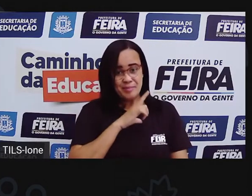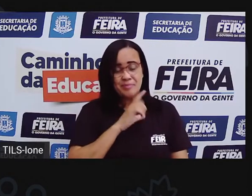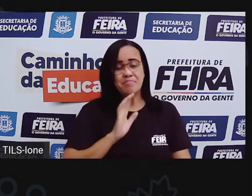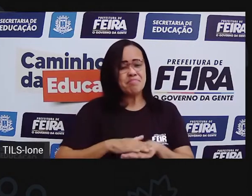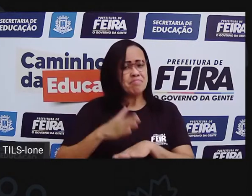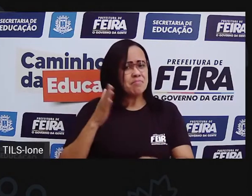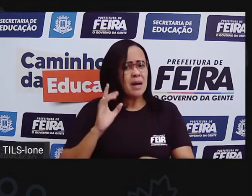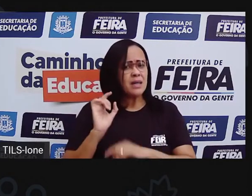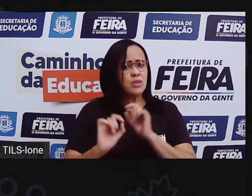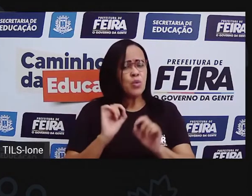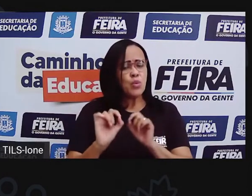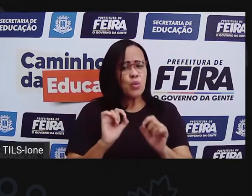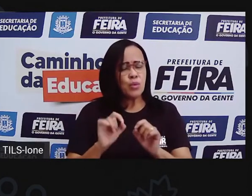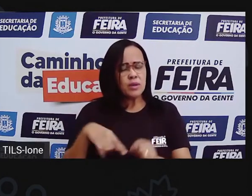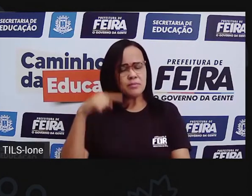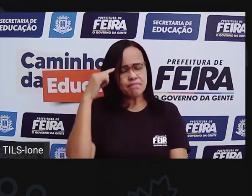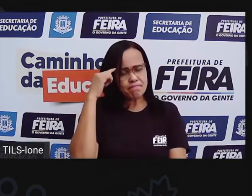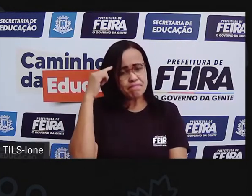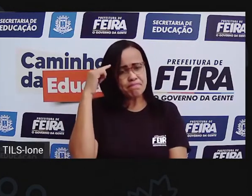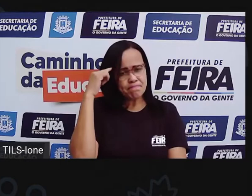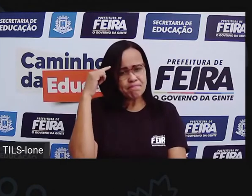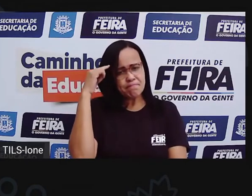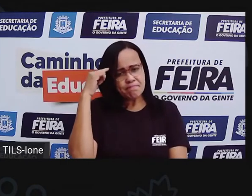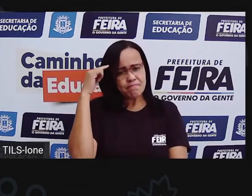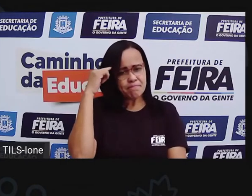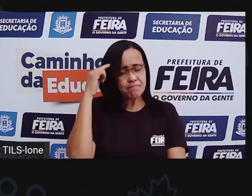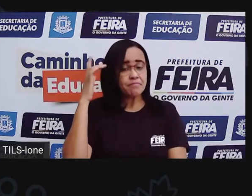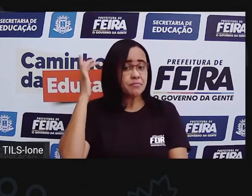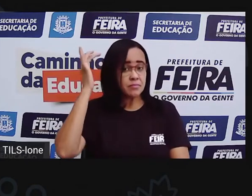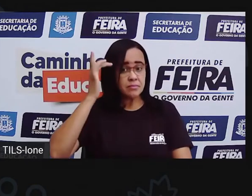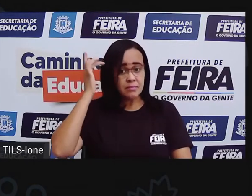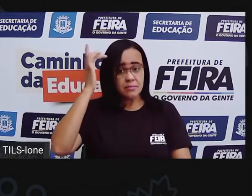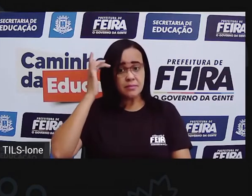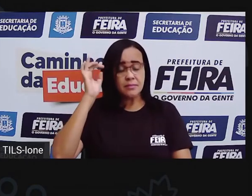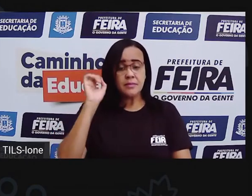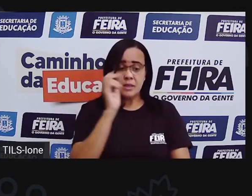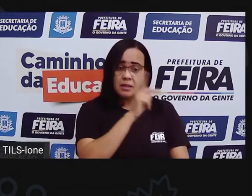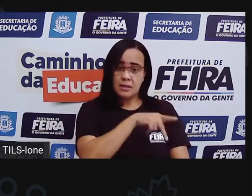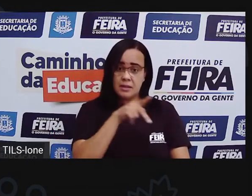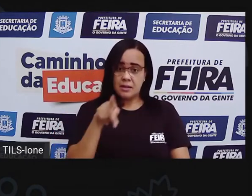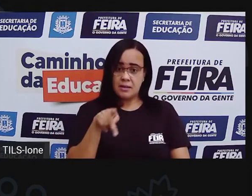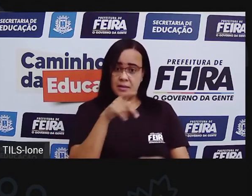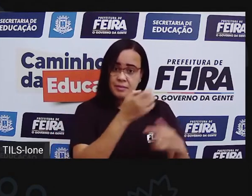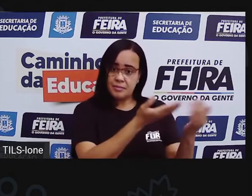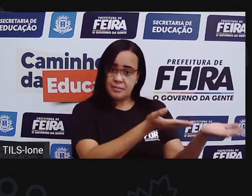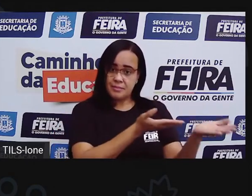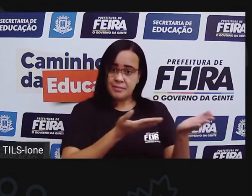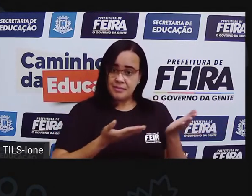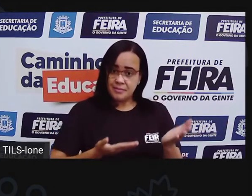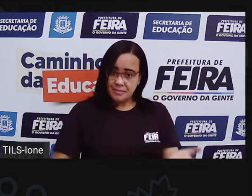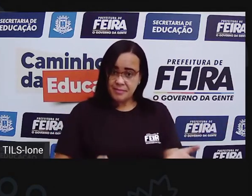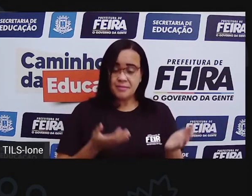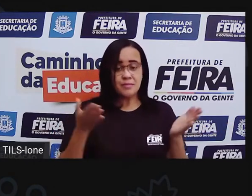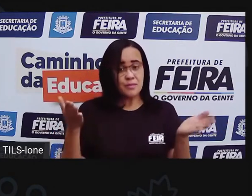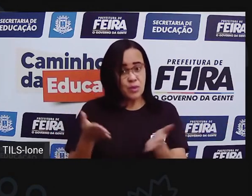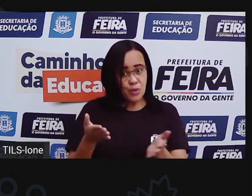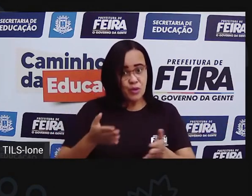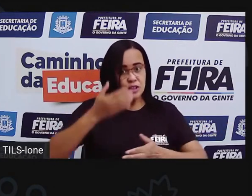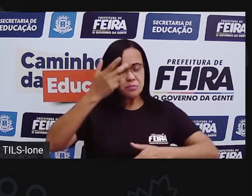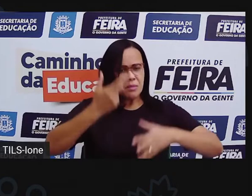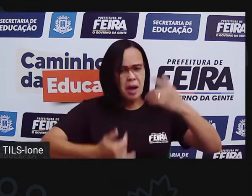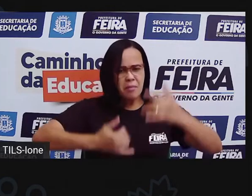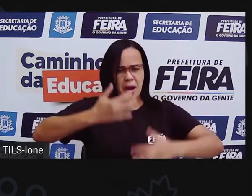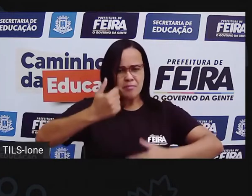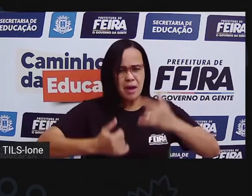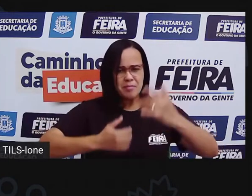O que mais? Deixe-me pensar, eu acho que essa pro que a gente convidou hoje, ela vai saber explicar mais